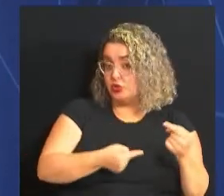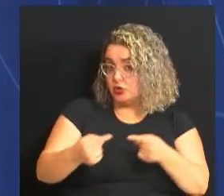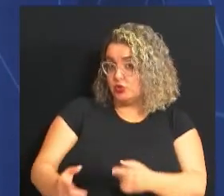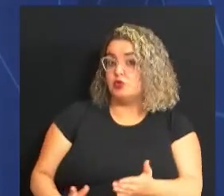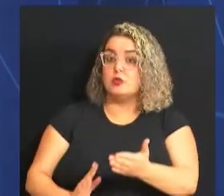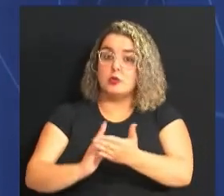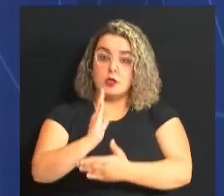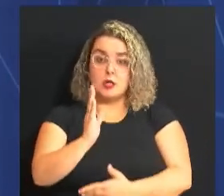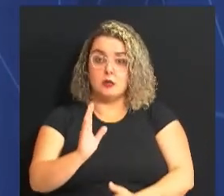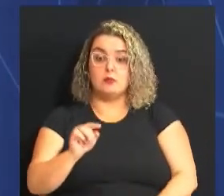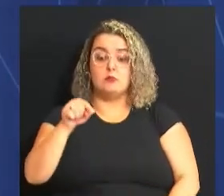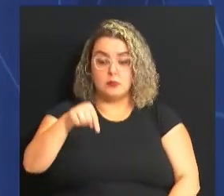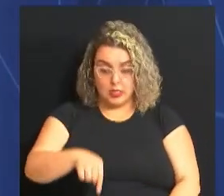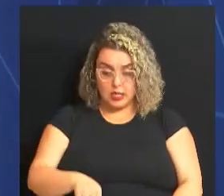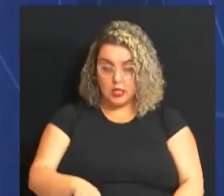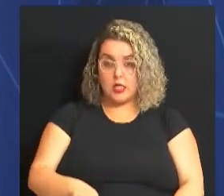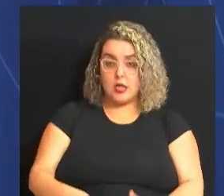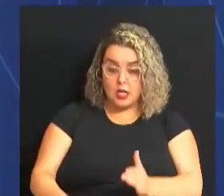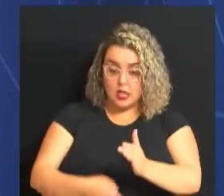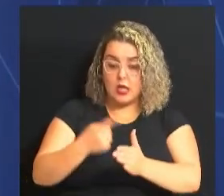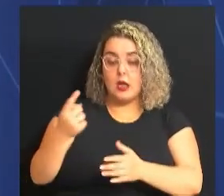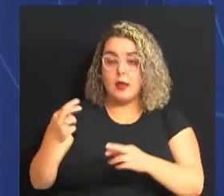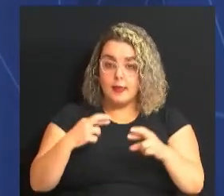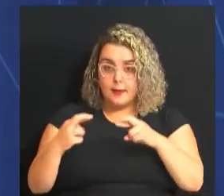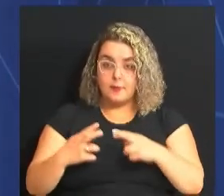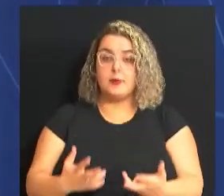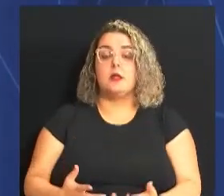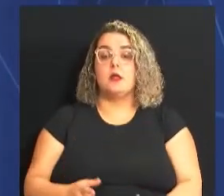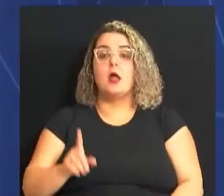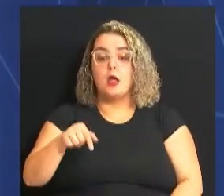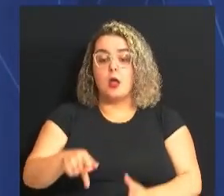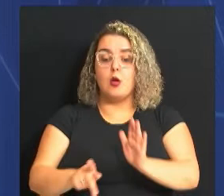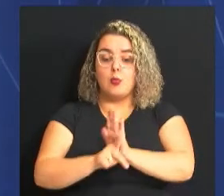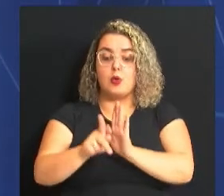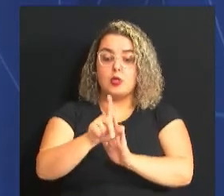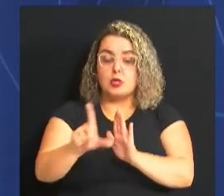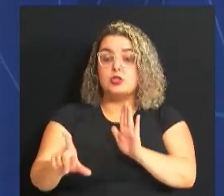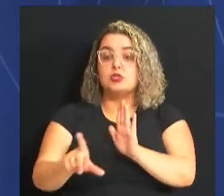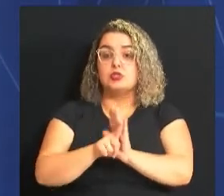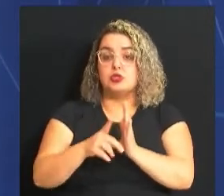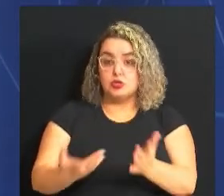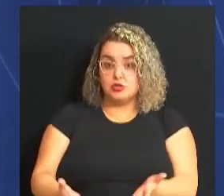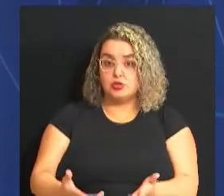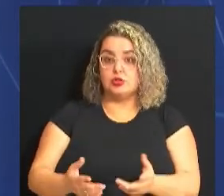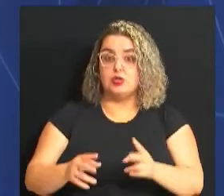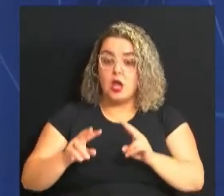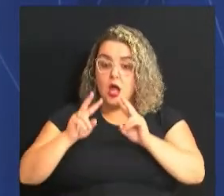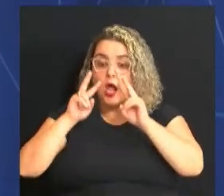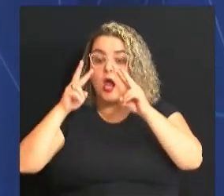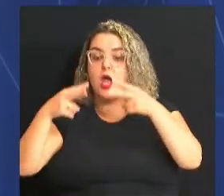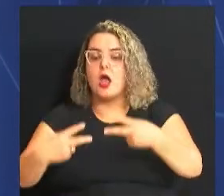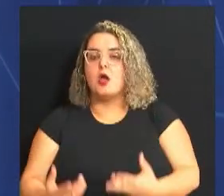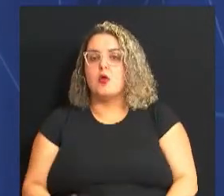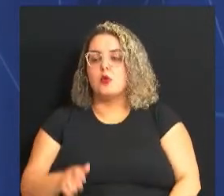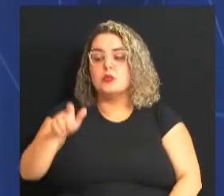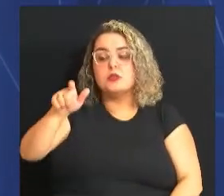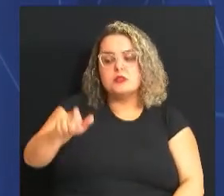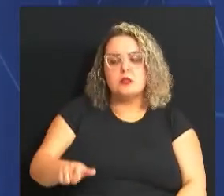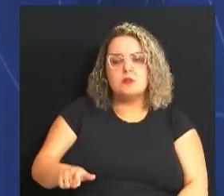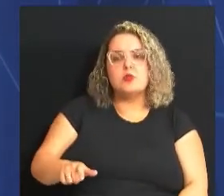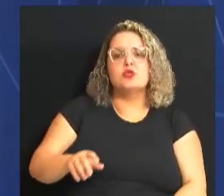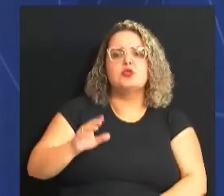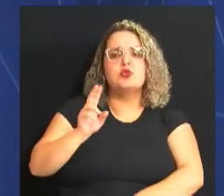aprovado, mas este em primeira análise, foi o projeto de lei que busca reconhecer a figura do cuidador familiar